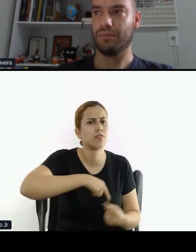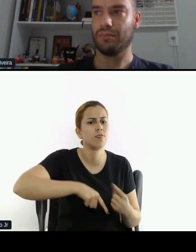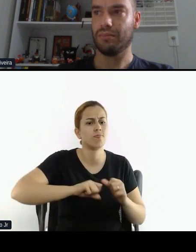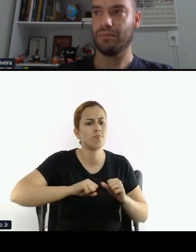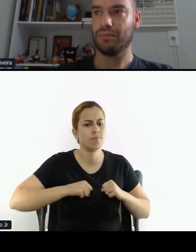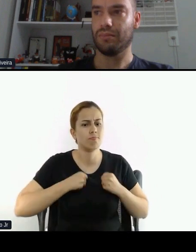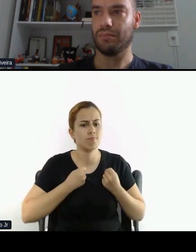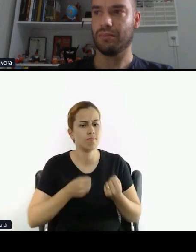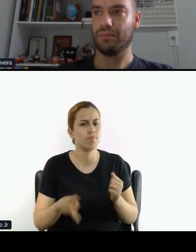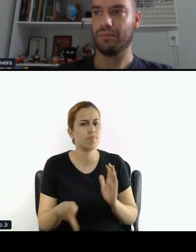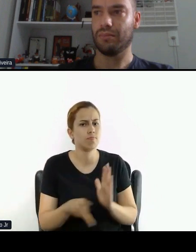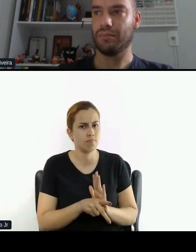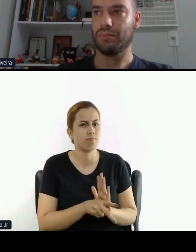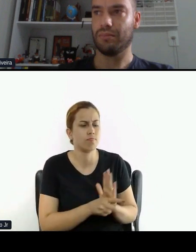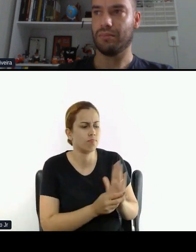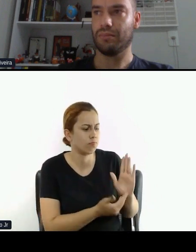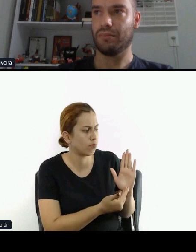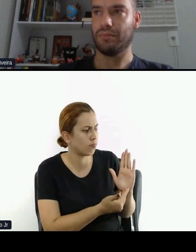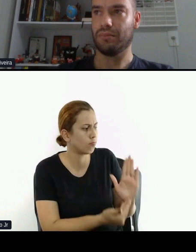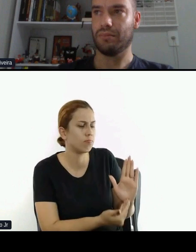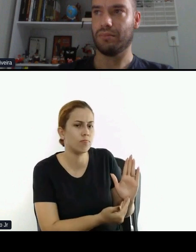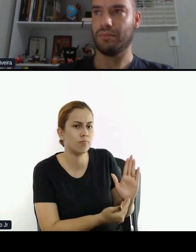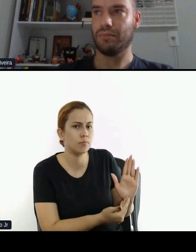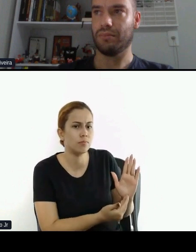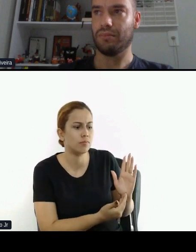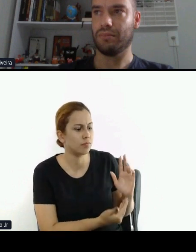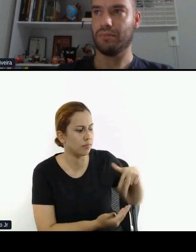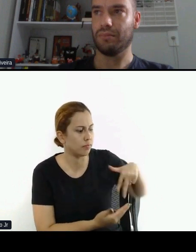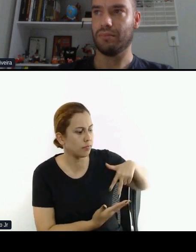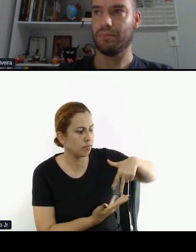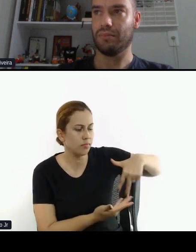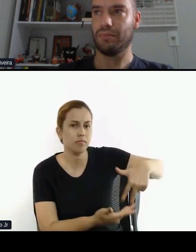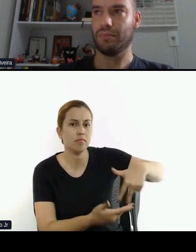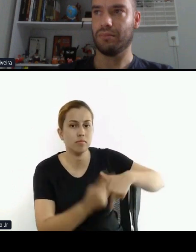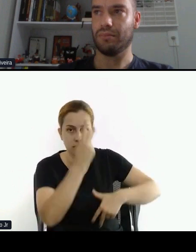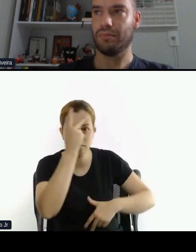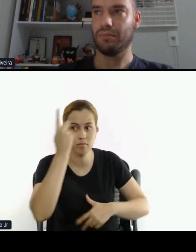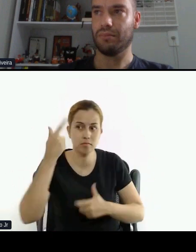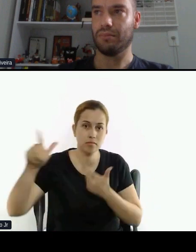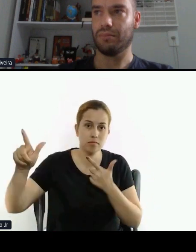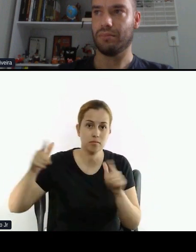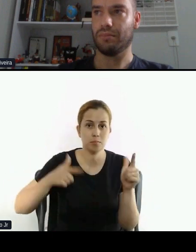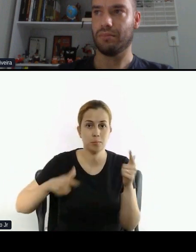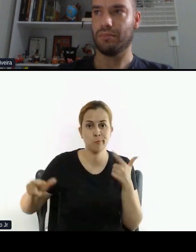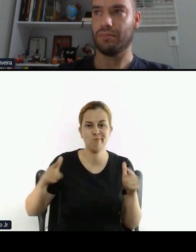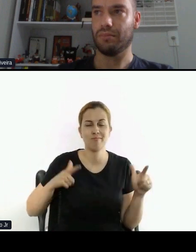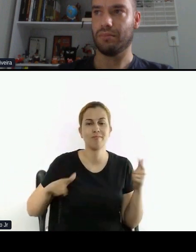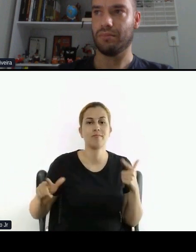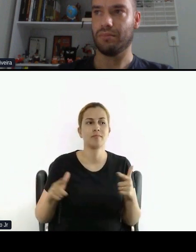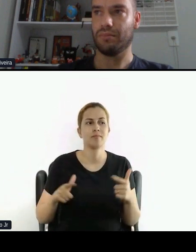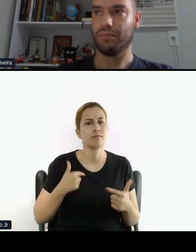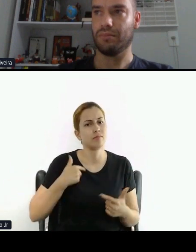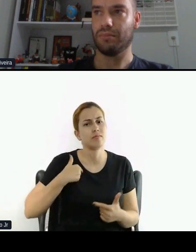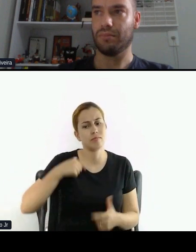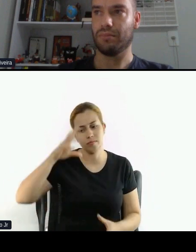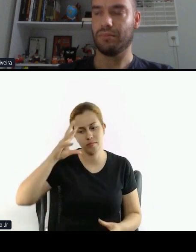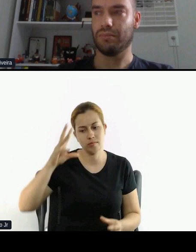cidadania dela em relação às outras pessoas. É isso que eu entendo aqui